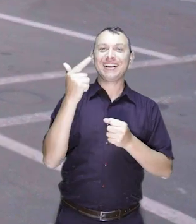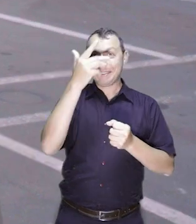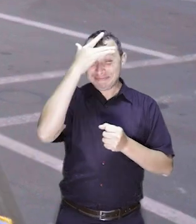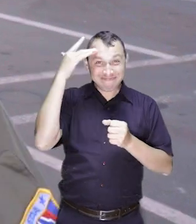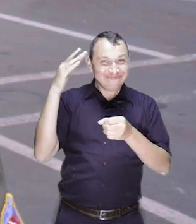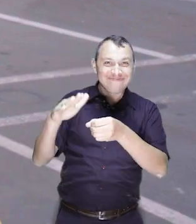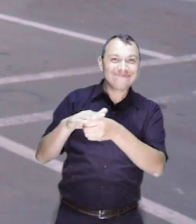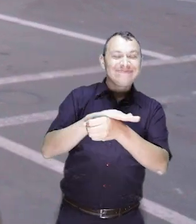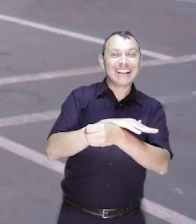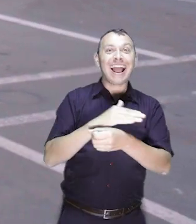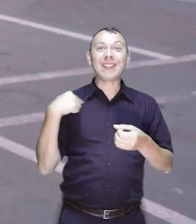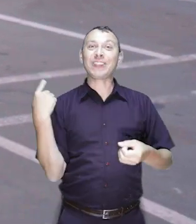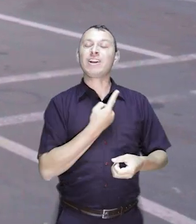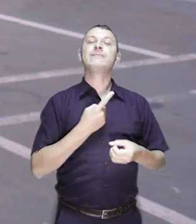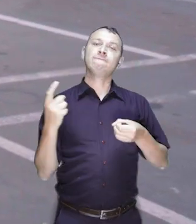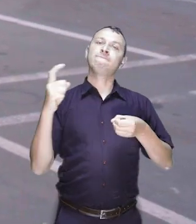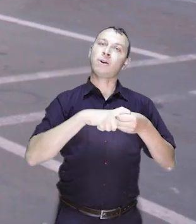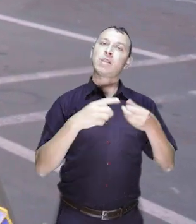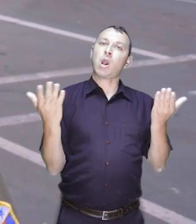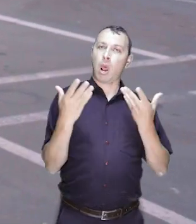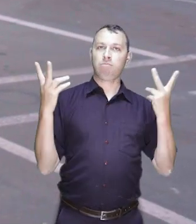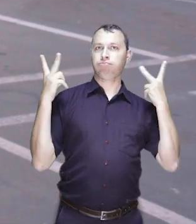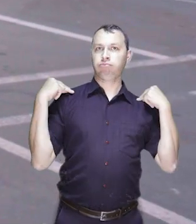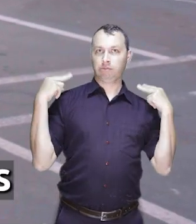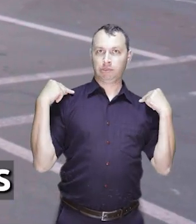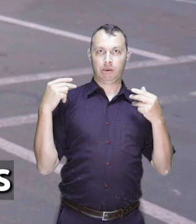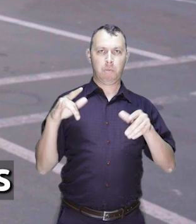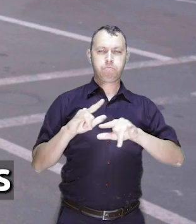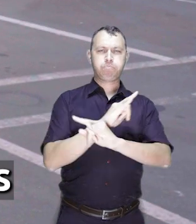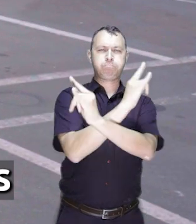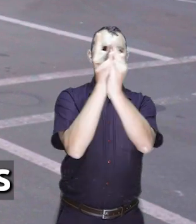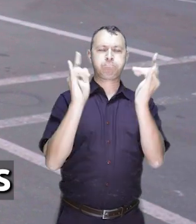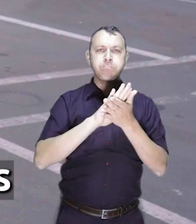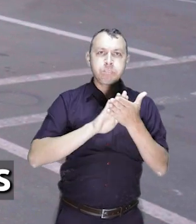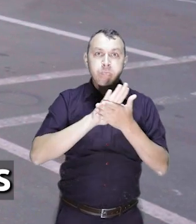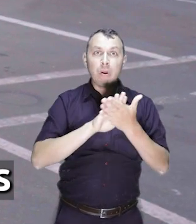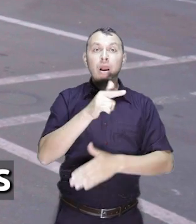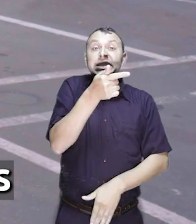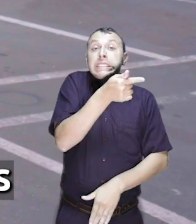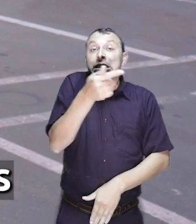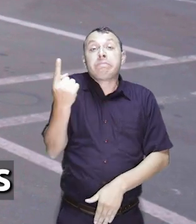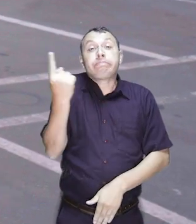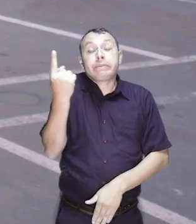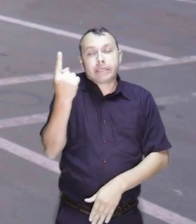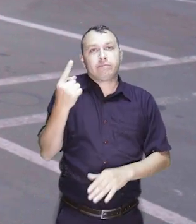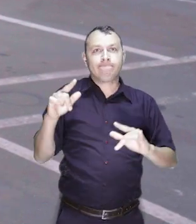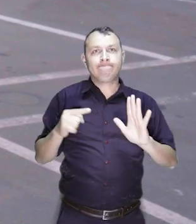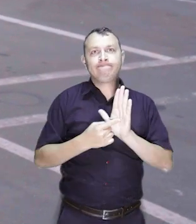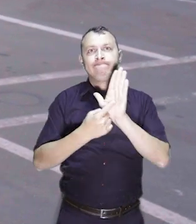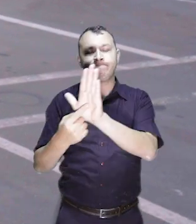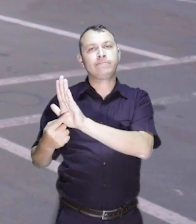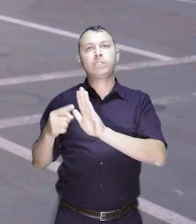aí. A gente está retornando agora, depois do começo do ano, primeira semana, final de semana de demonstrações e